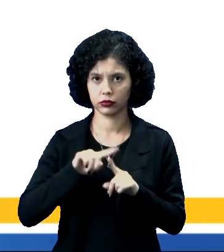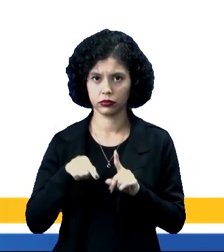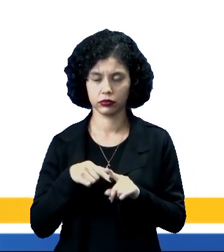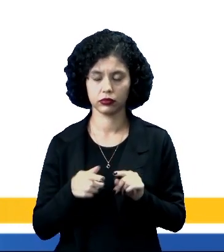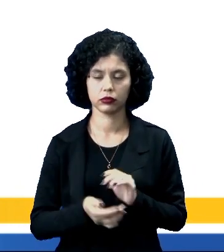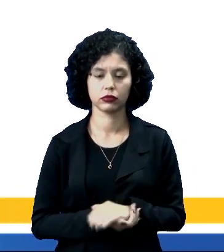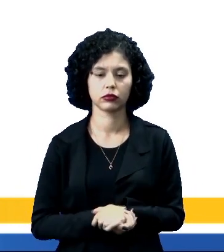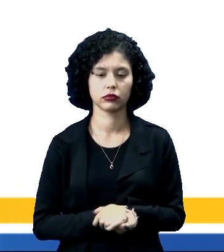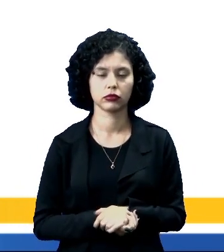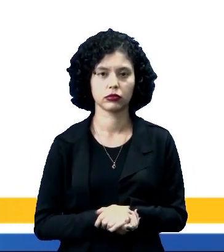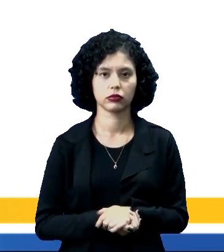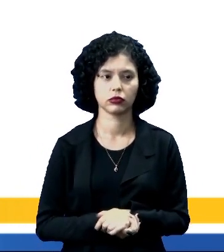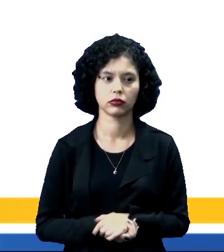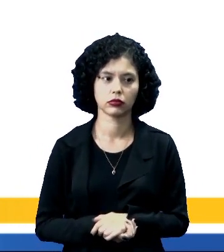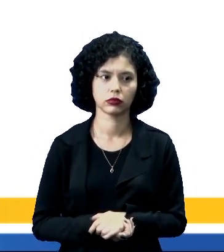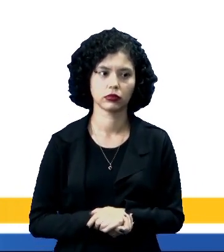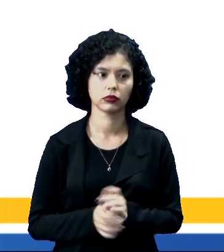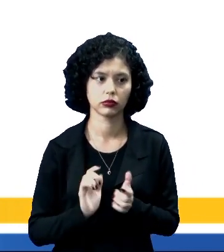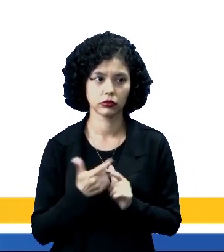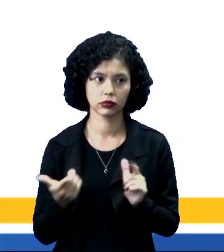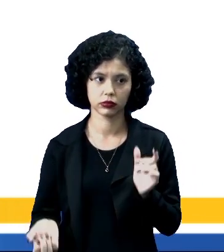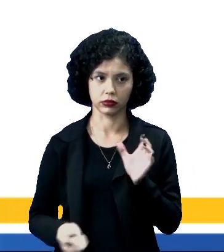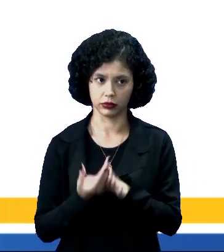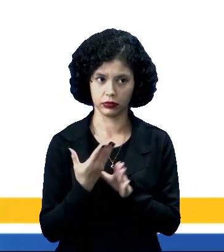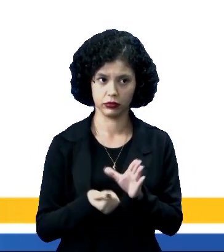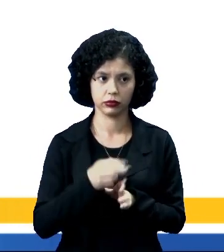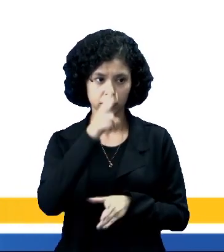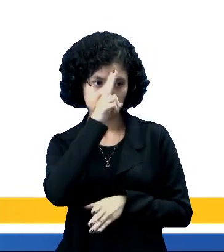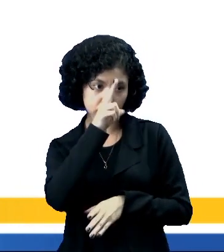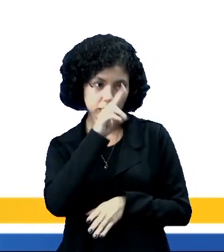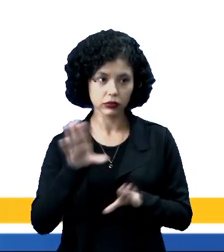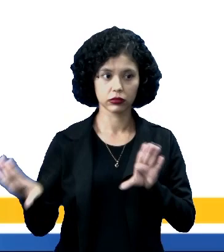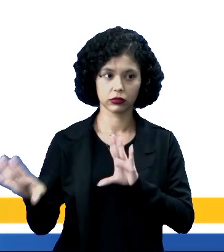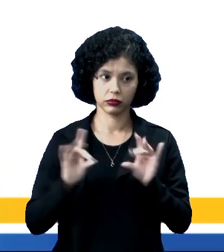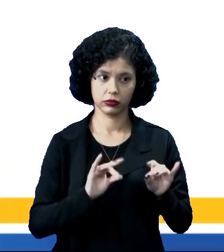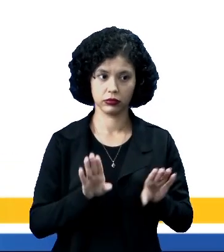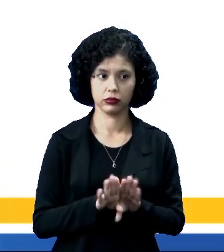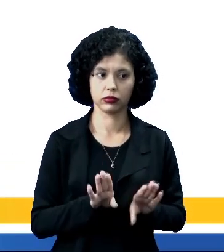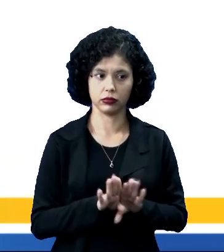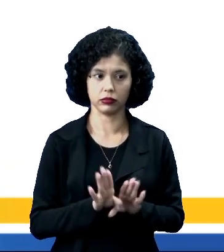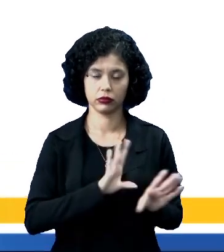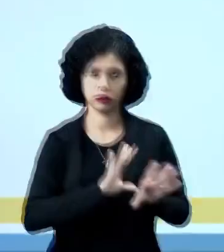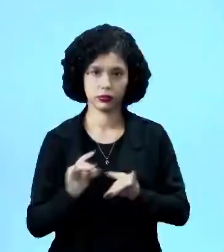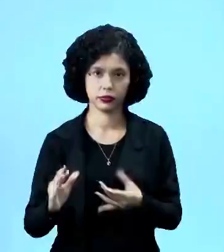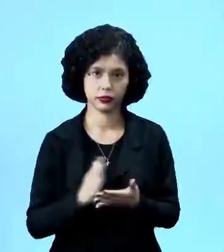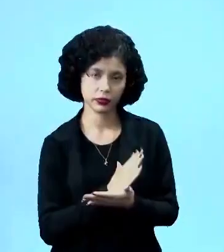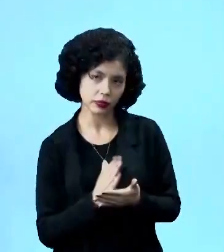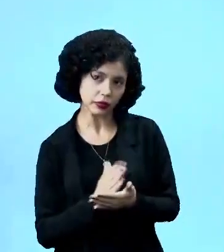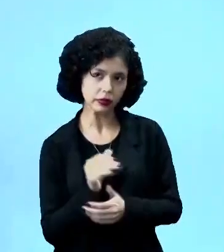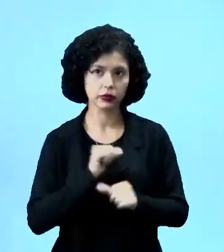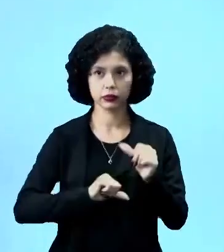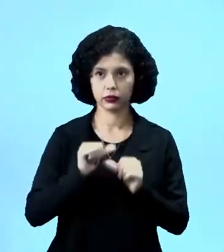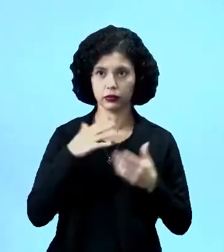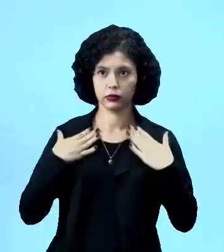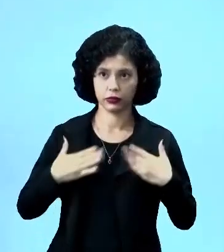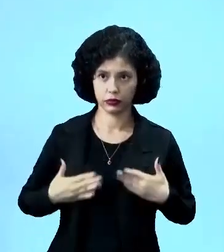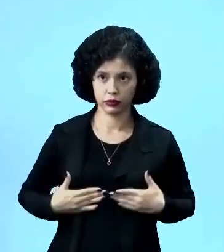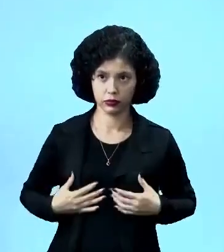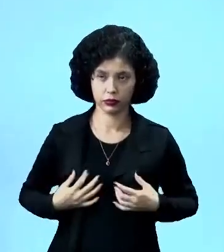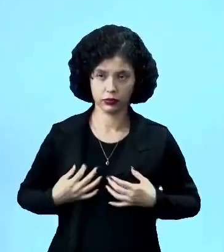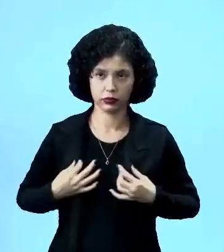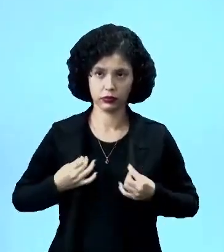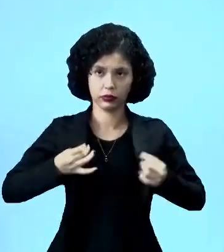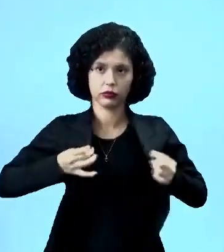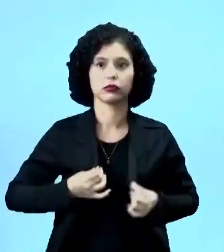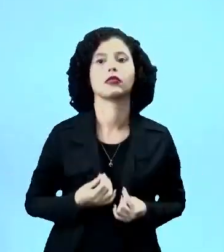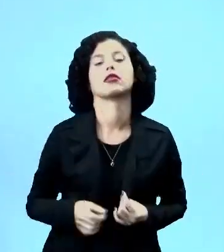gravidez e o aumento dessa produção vale a gente trazer também gente que ele traz algumas alterações no corpo feminino